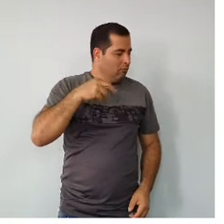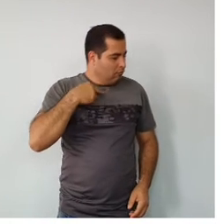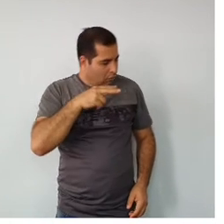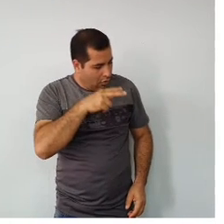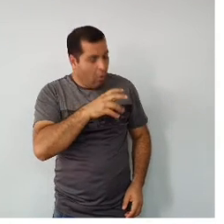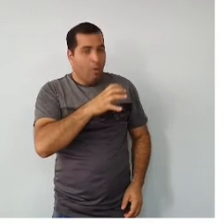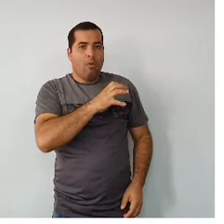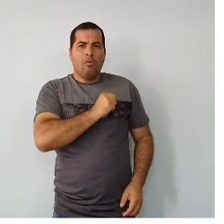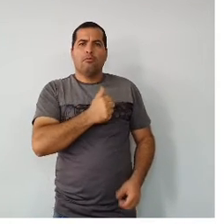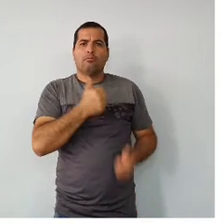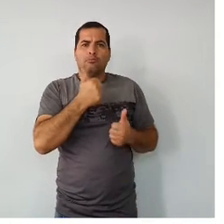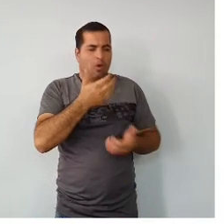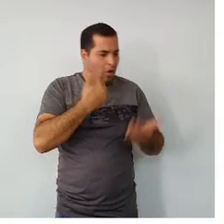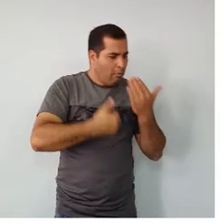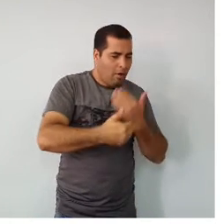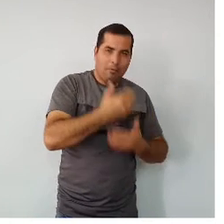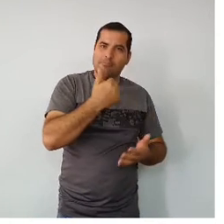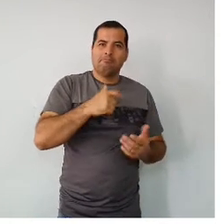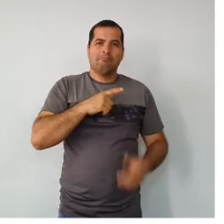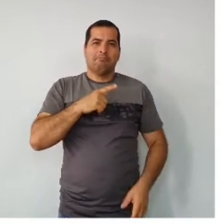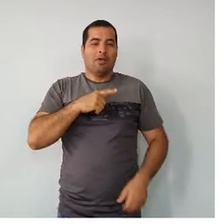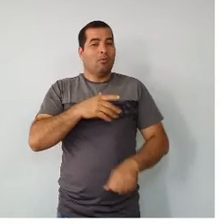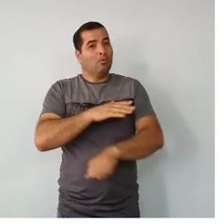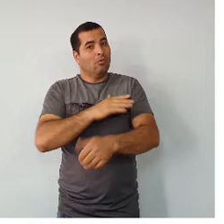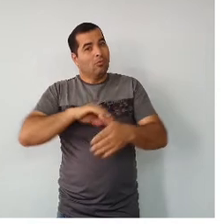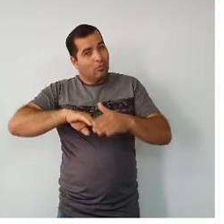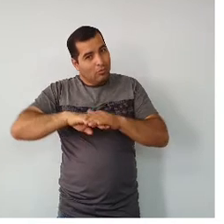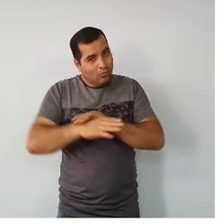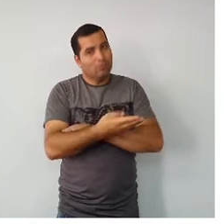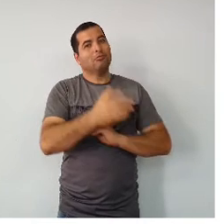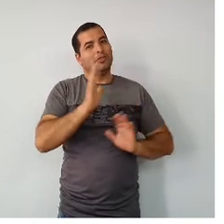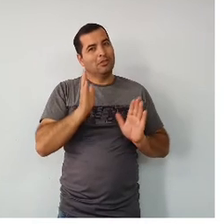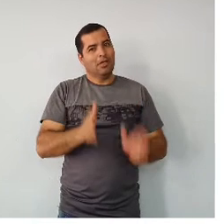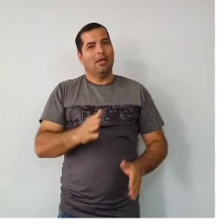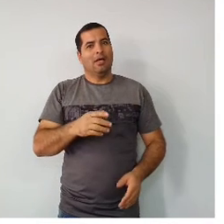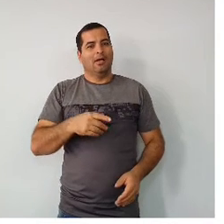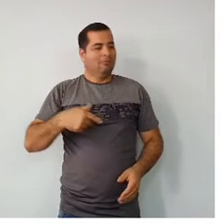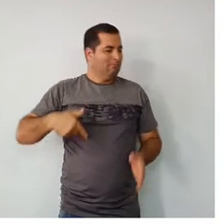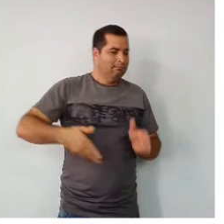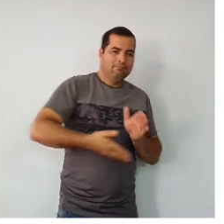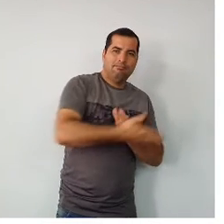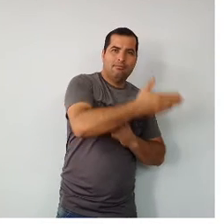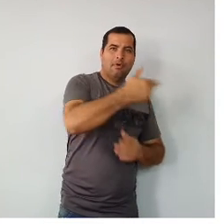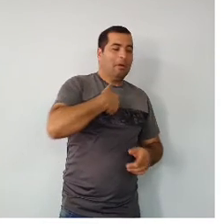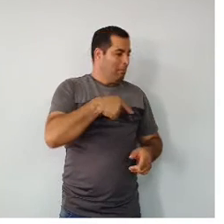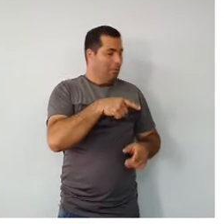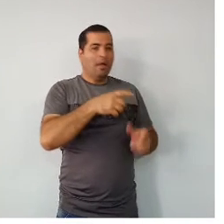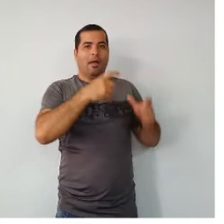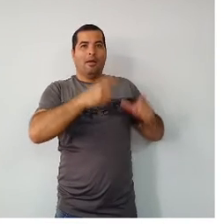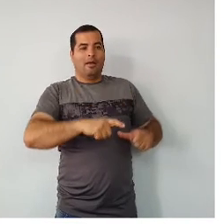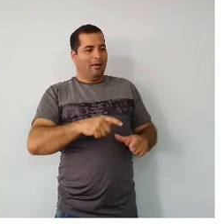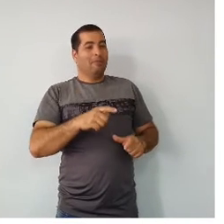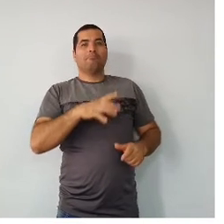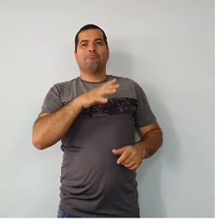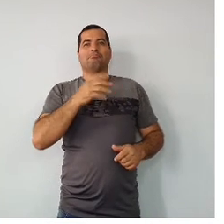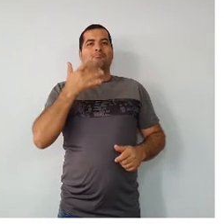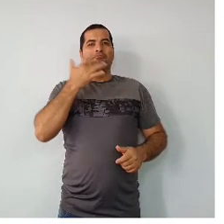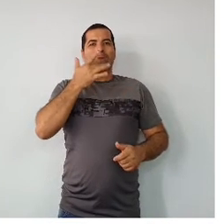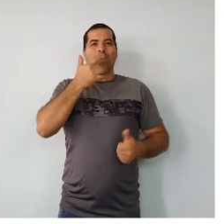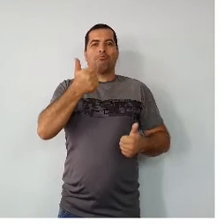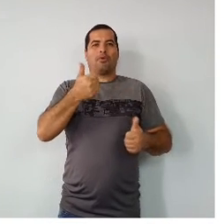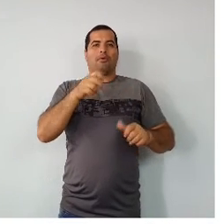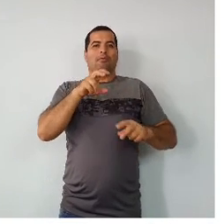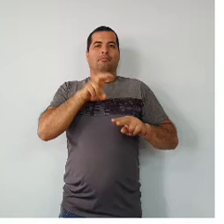que passavam por aqui. Os viajantes passavam por aqui, paravam para